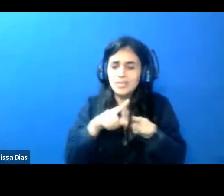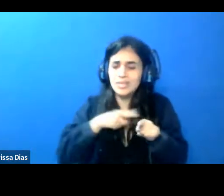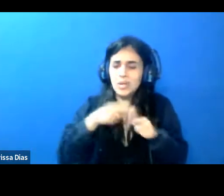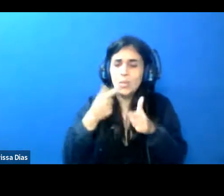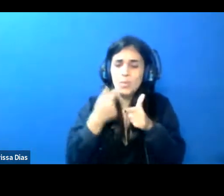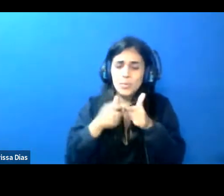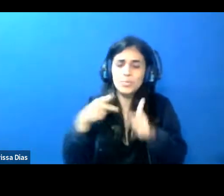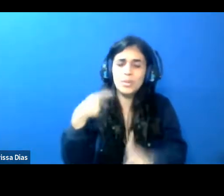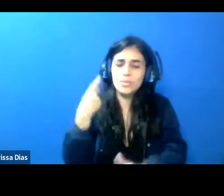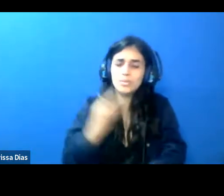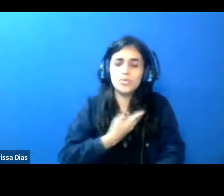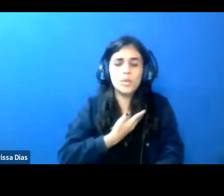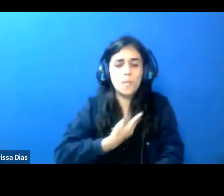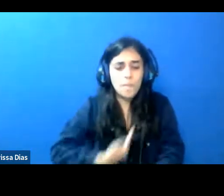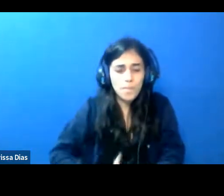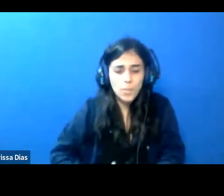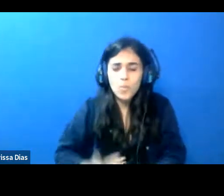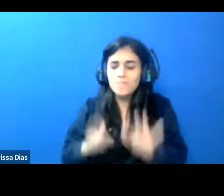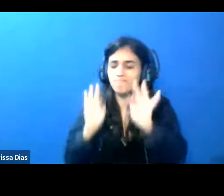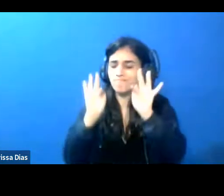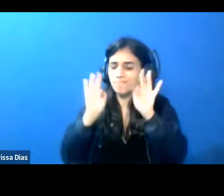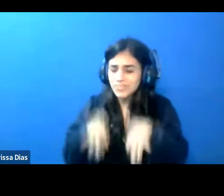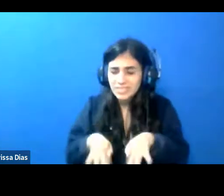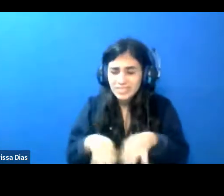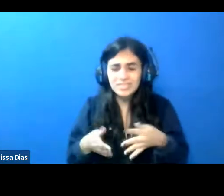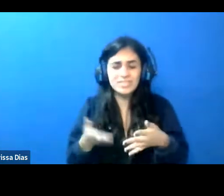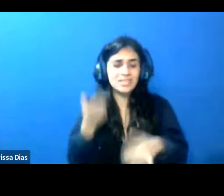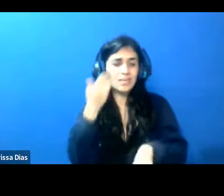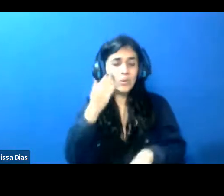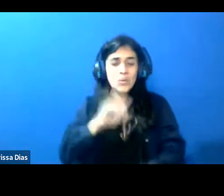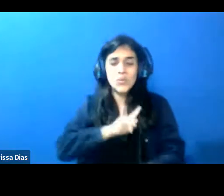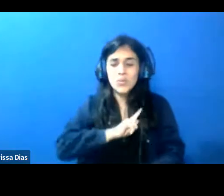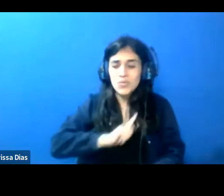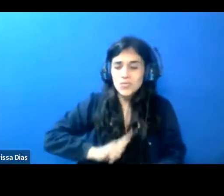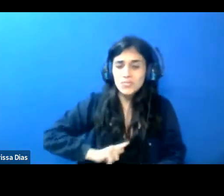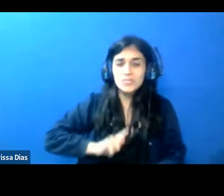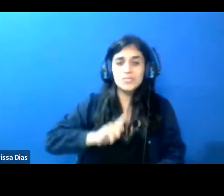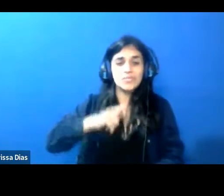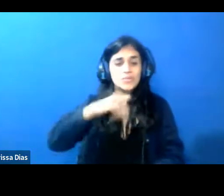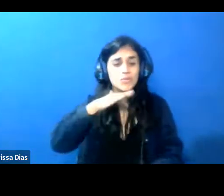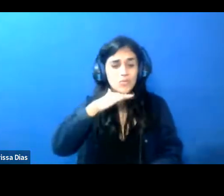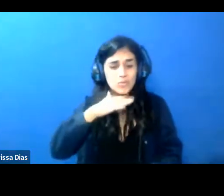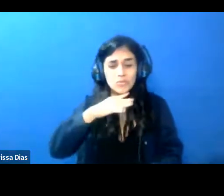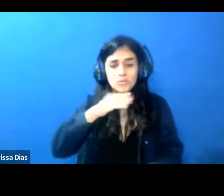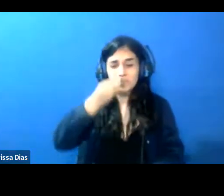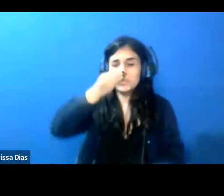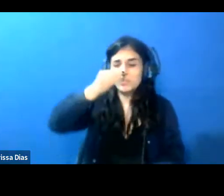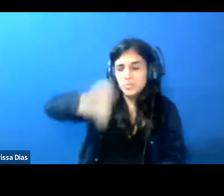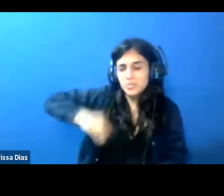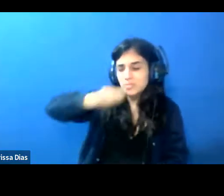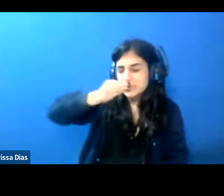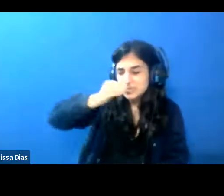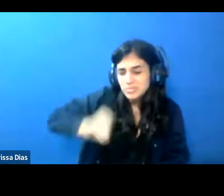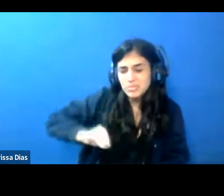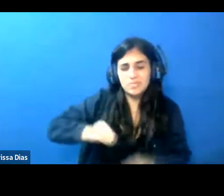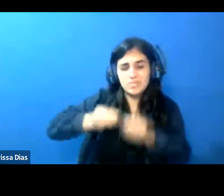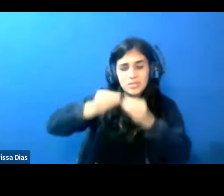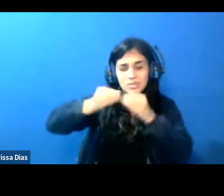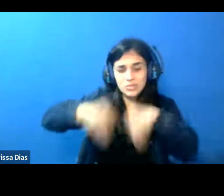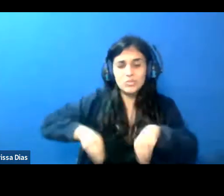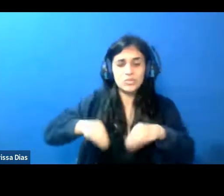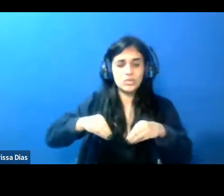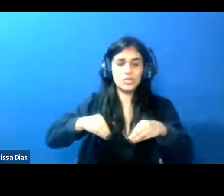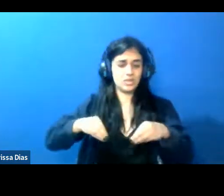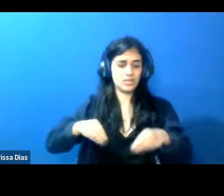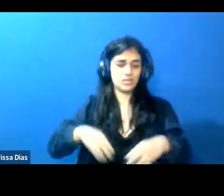com o término desse governo, de tudo aquilo que a gente conseguia acessar e minimizar um pouco o sofrimento daquilo que a gente vem sentindo